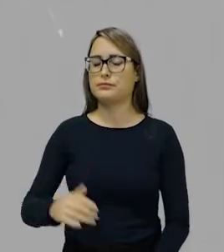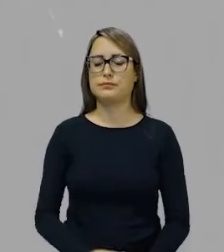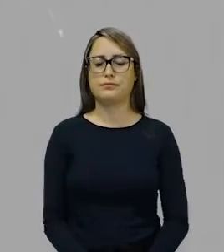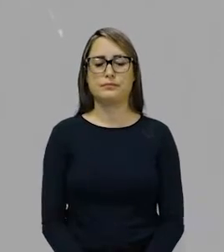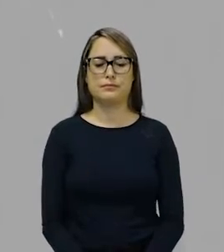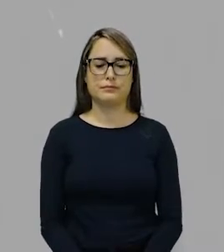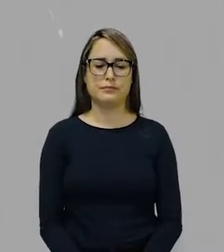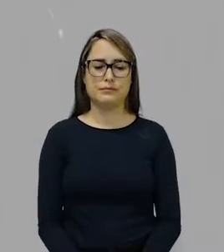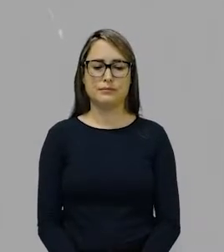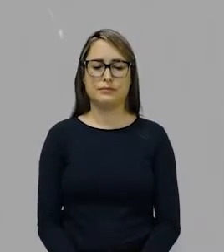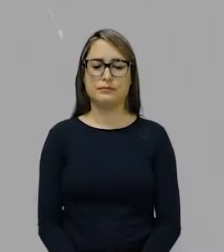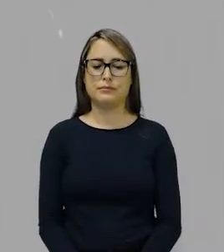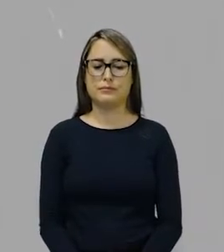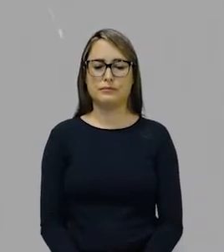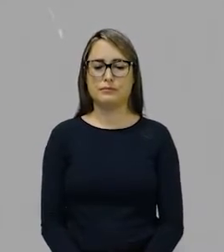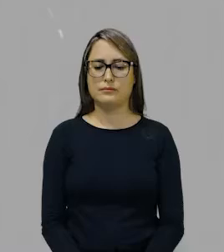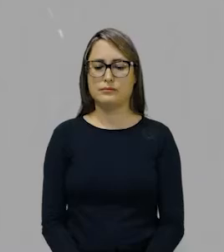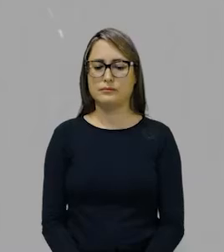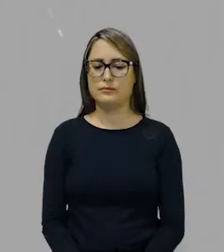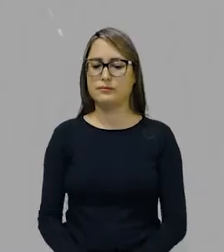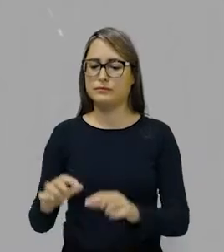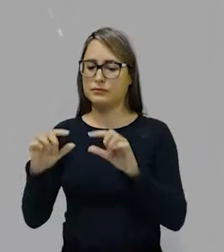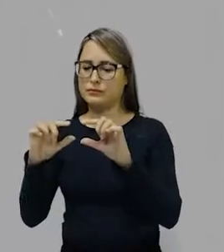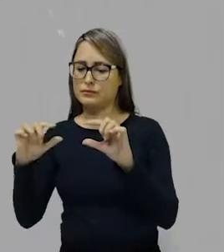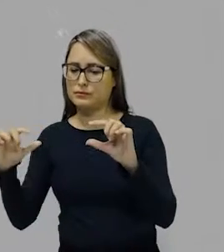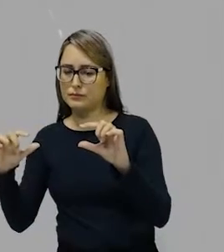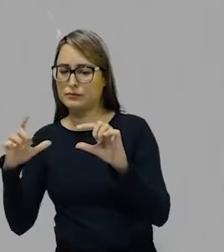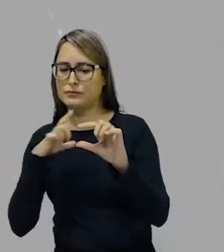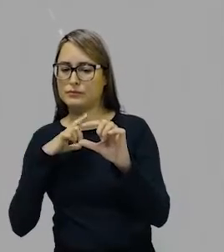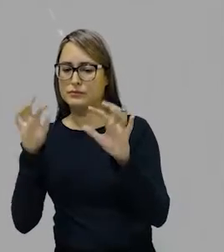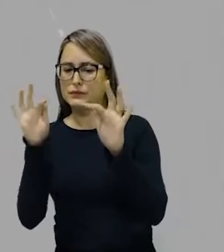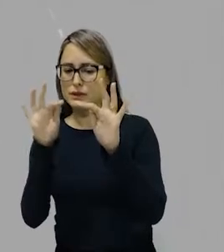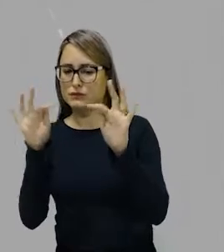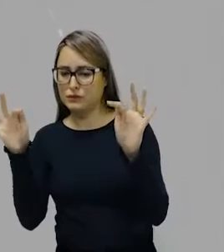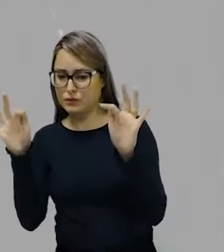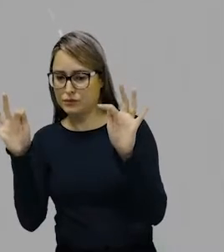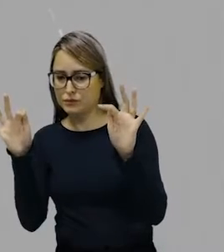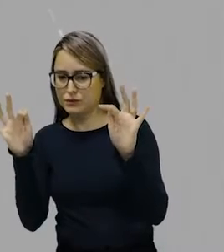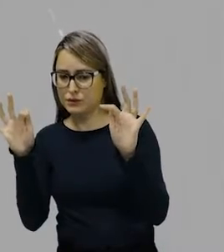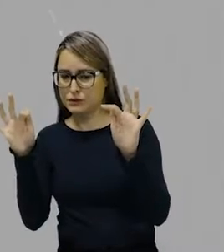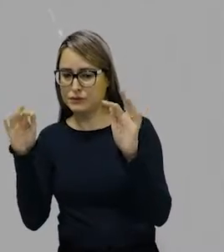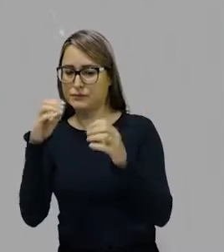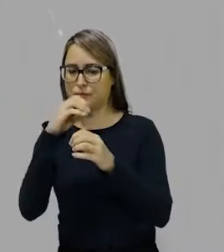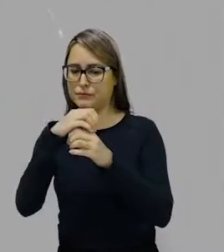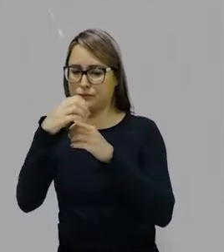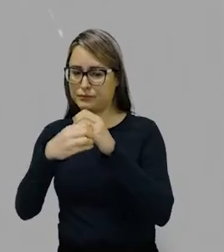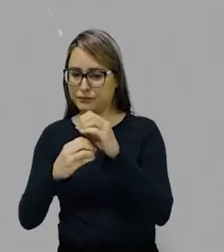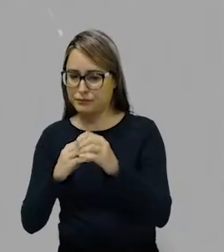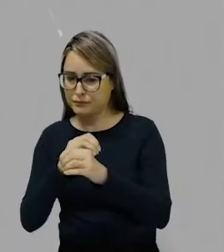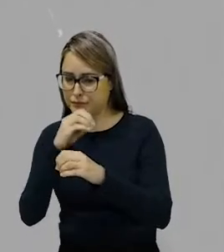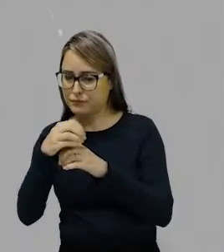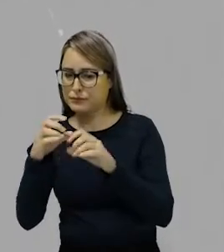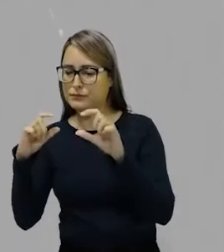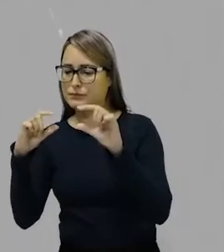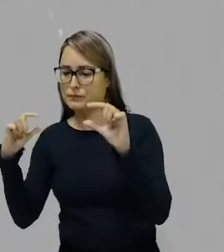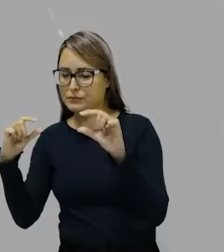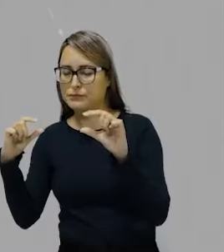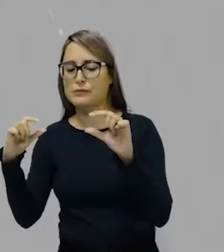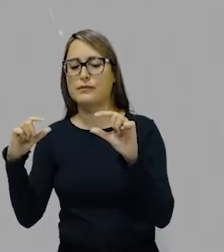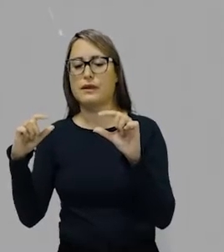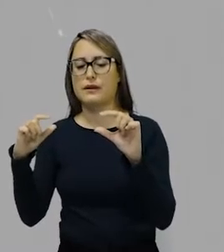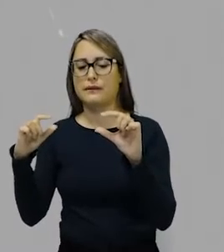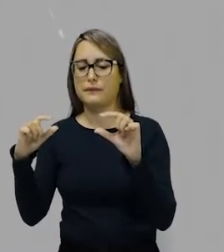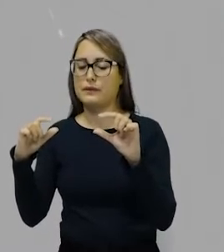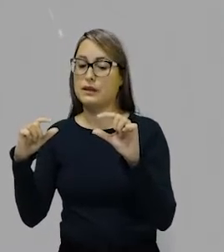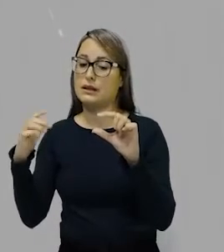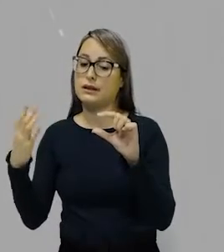vocês. Observe que bem do lado eu já escrevi a fórmula molecular dele, certo? Essa fórmula